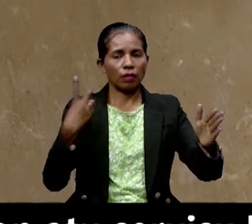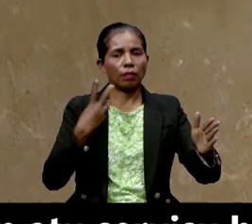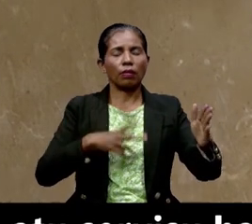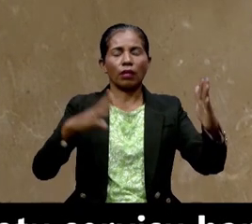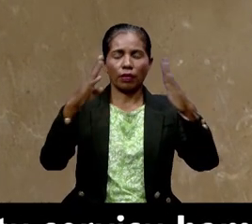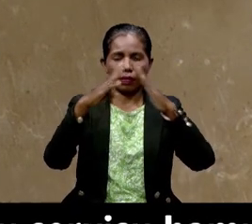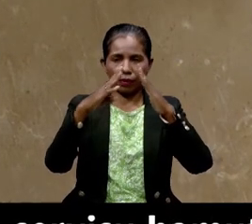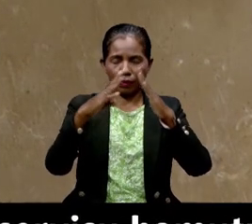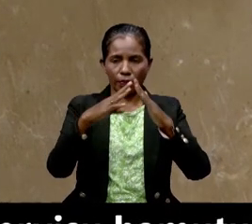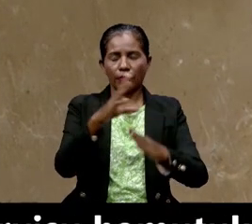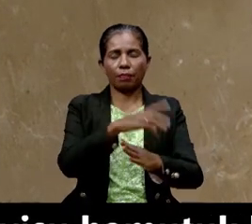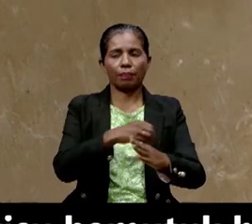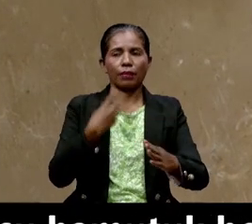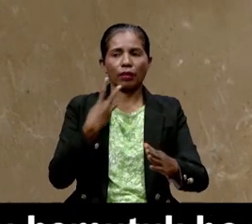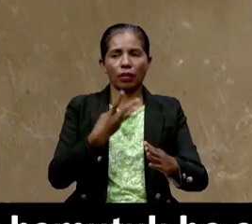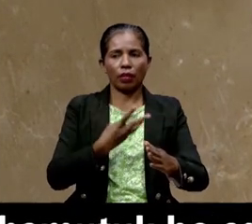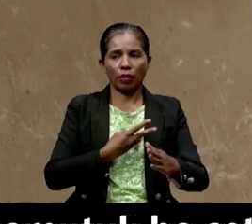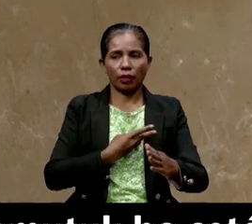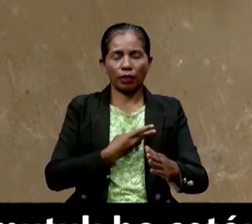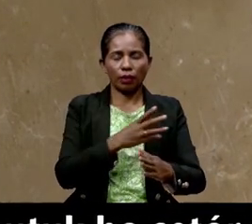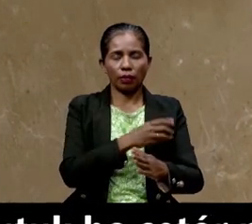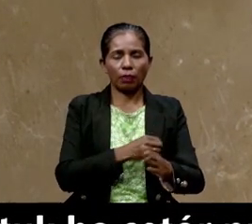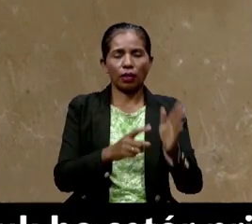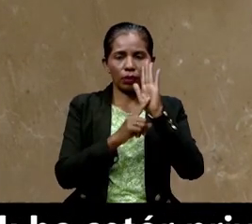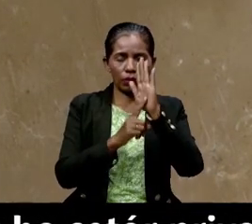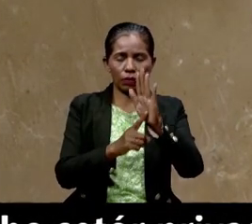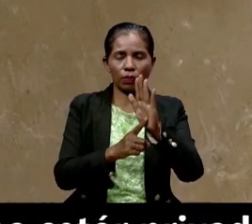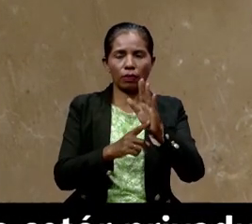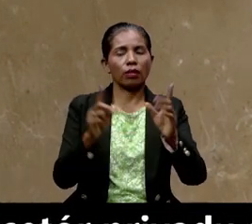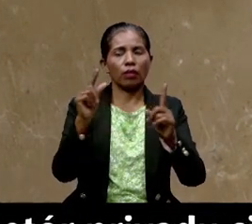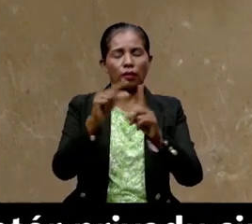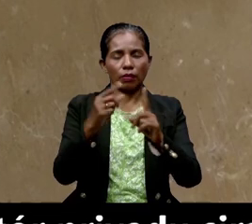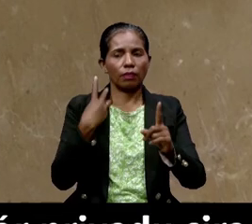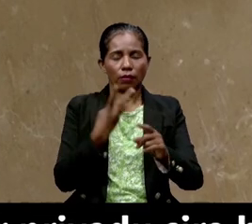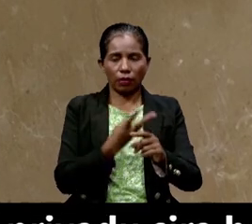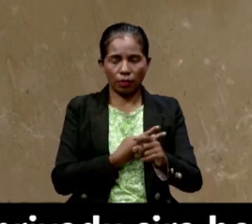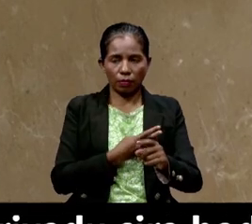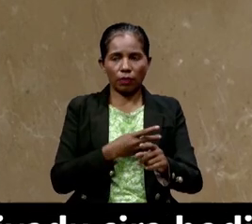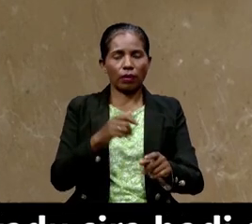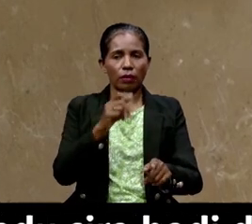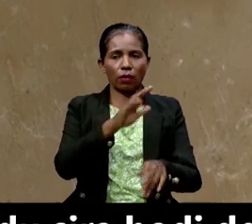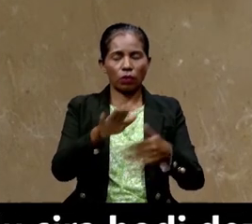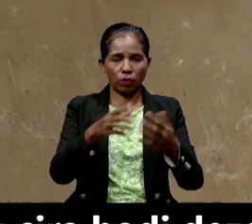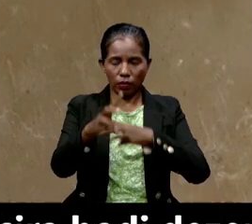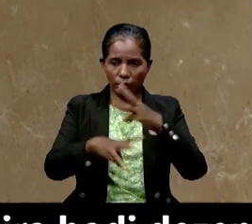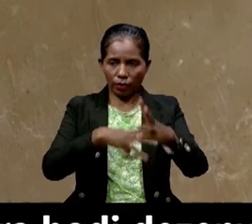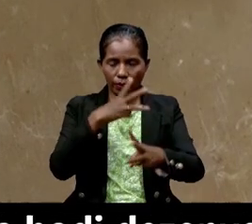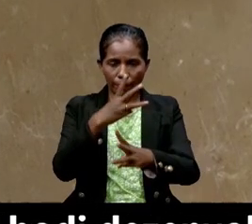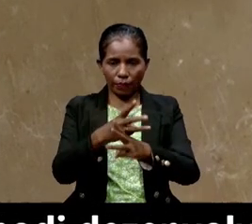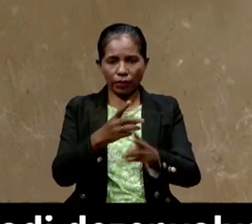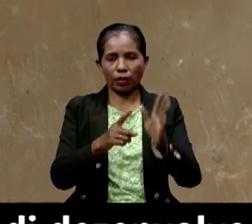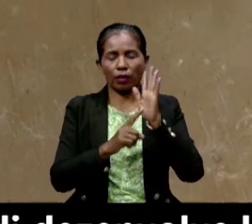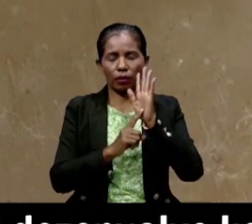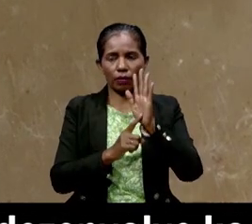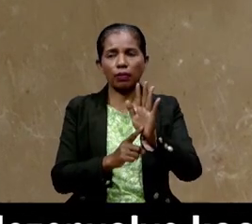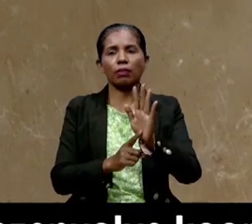que move as almas de homens íntegros, de homens do mundo, que se sobrepõem às suas próprias